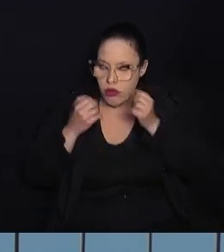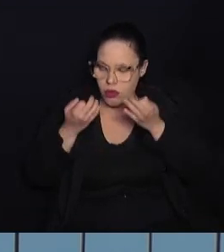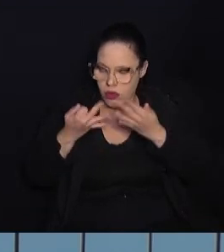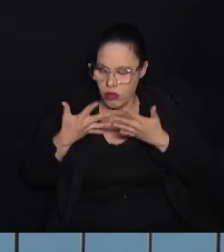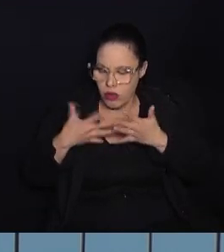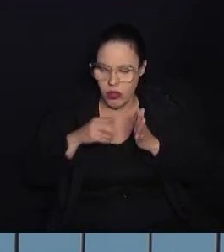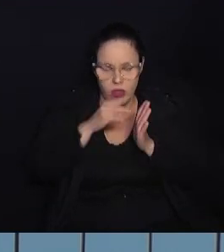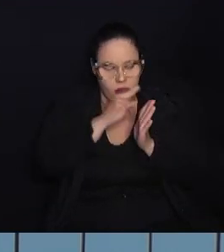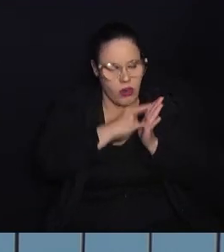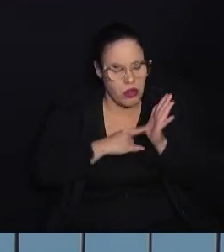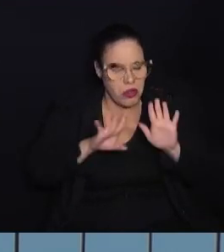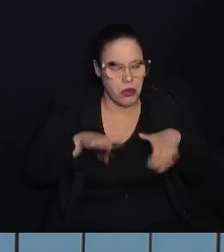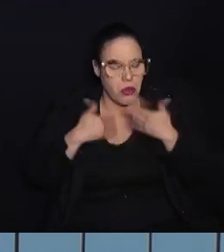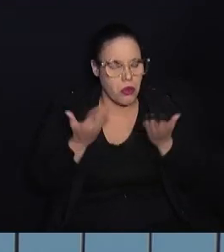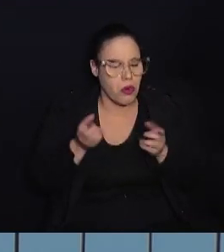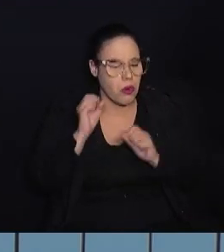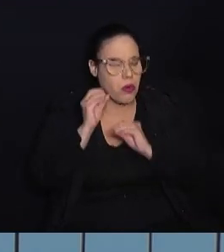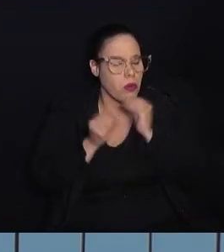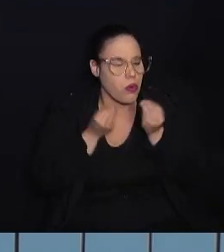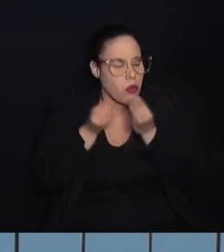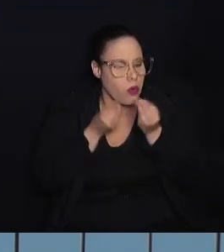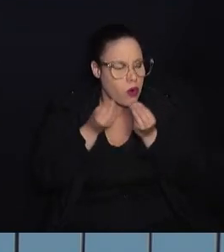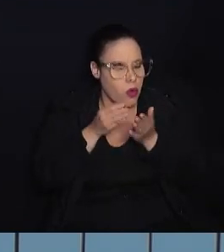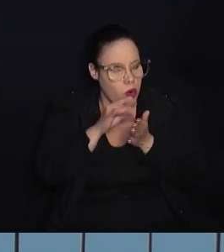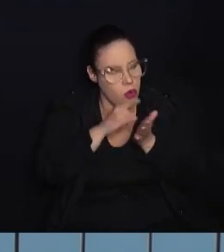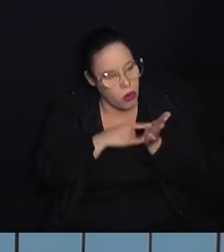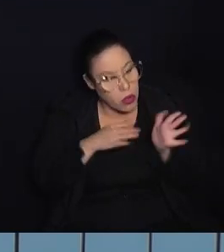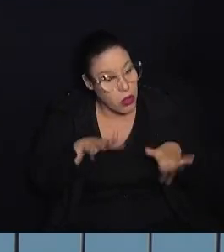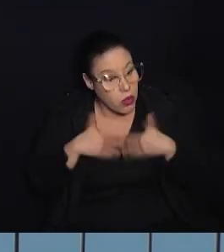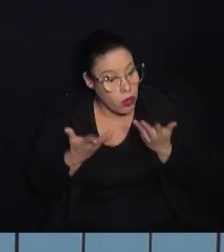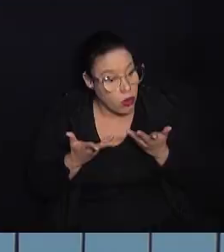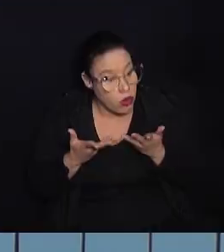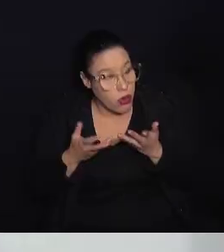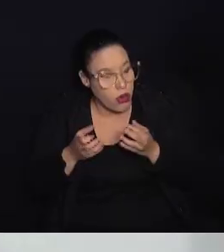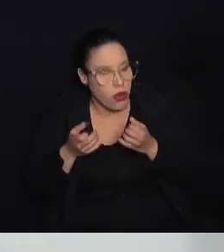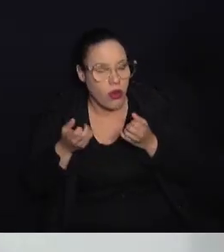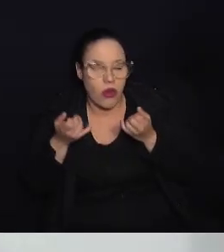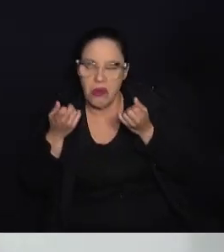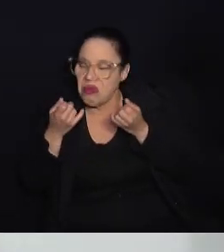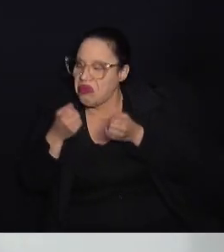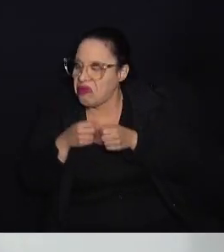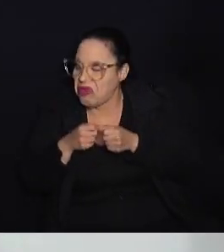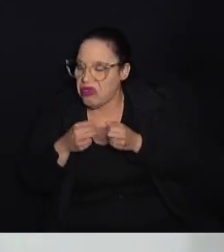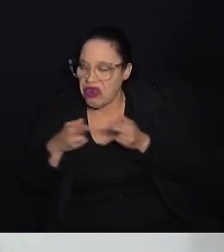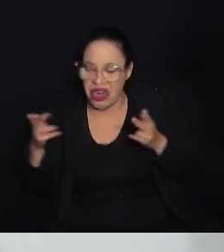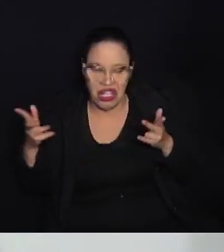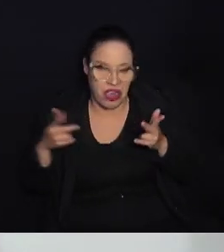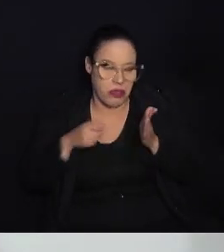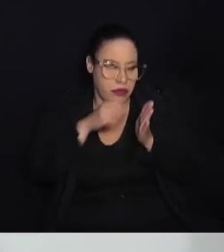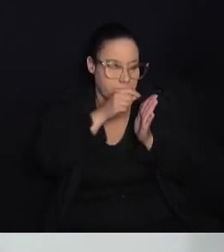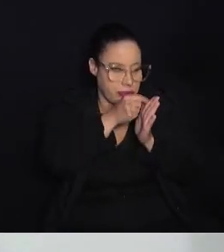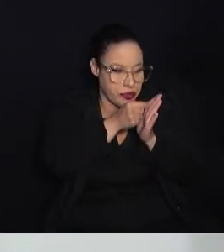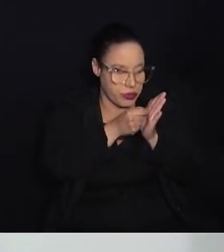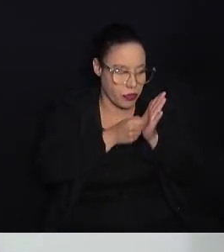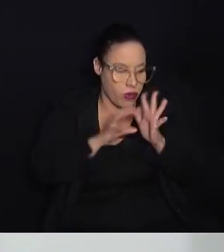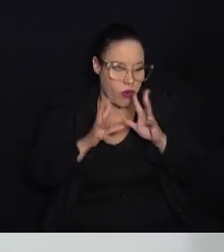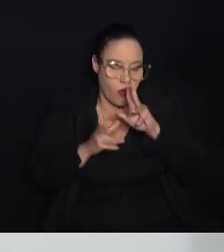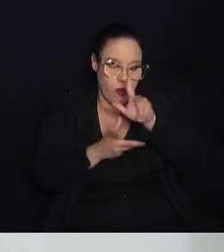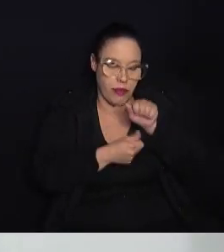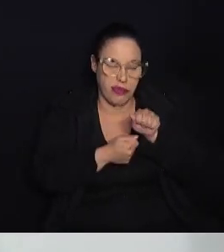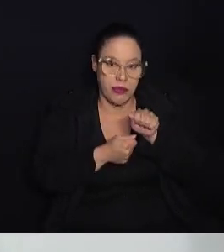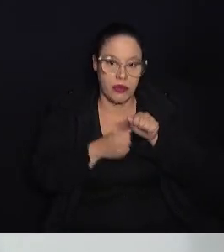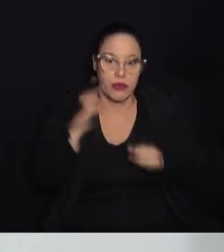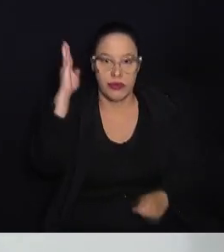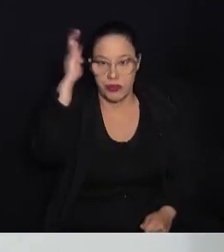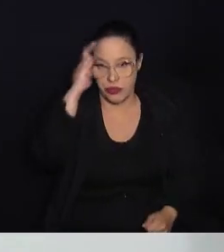esse questionário, o que ele é e como ele vai funcionar. Existem vários questionários para isso feitos no